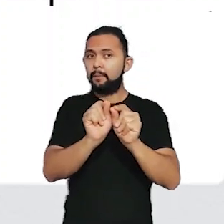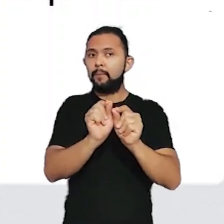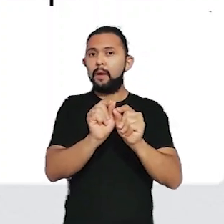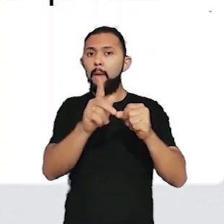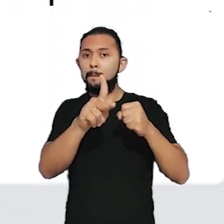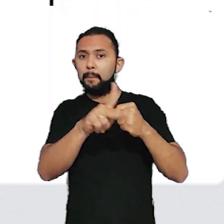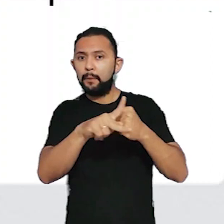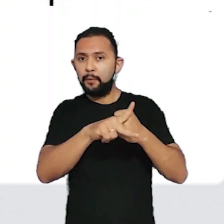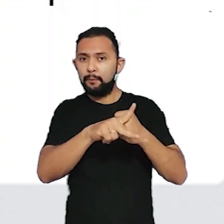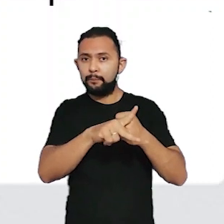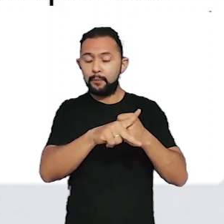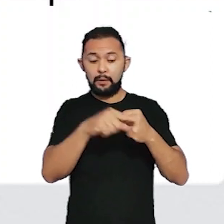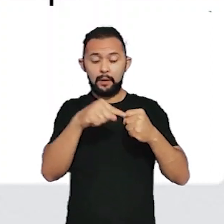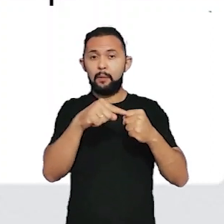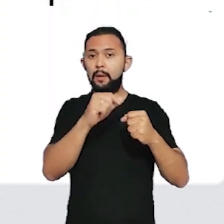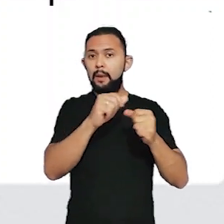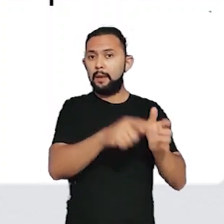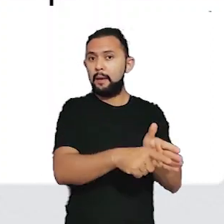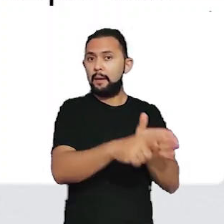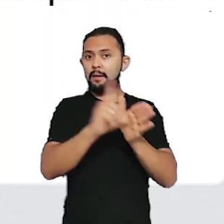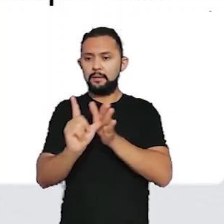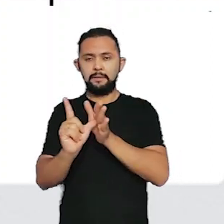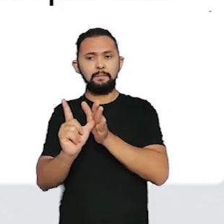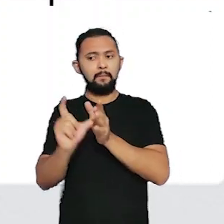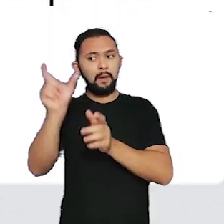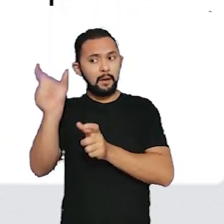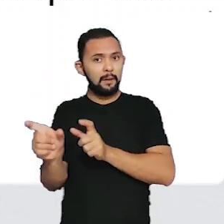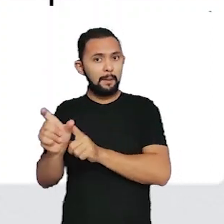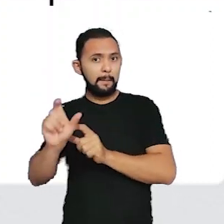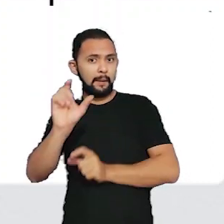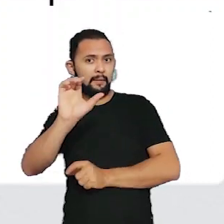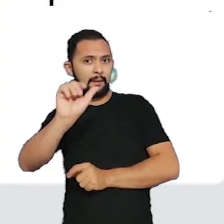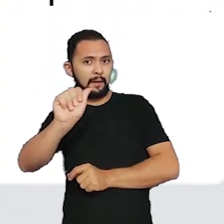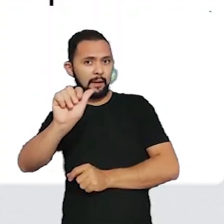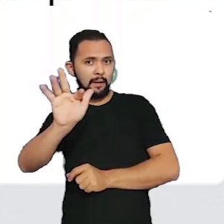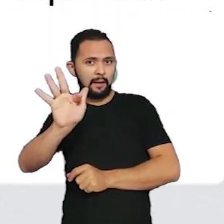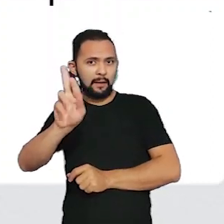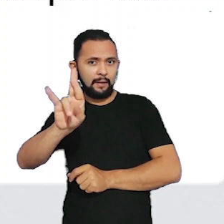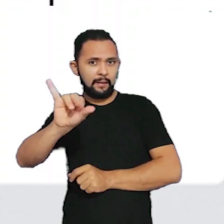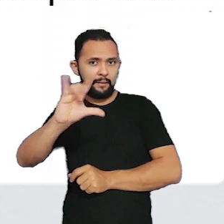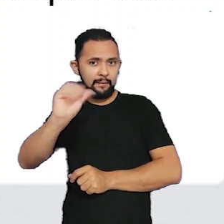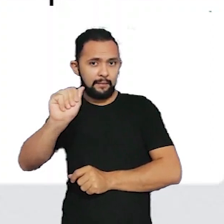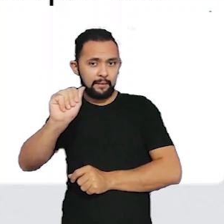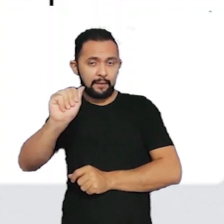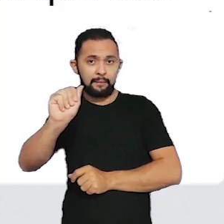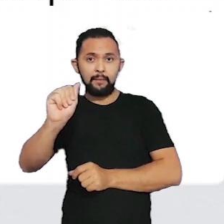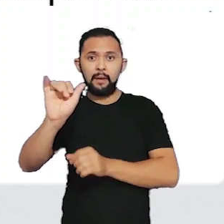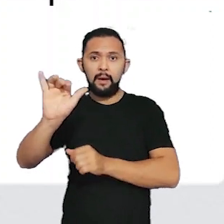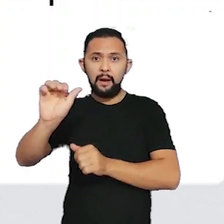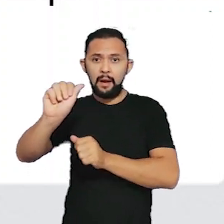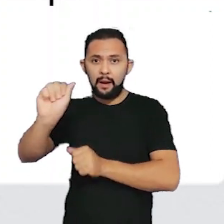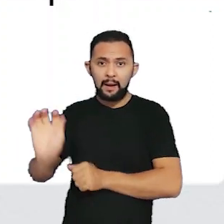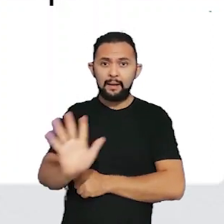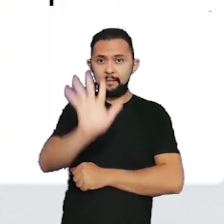África, que é o seu antecedente. Eu posso pegar esse termo antecedente e colocar no lugar do pronome, que não vai ter nenhum prejuízo de sentido,